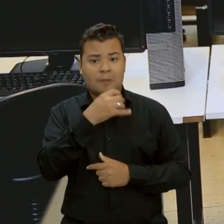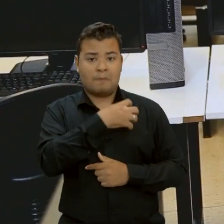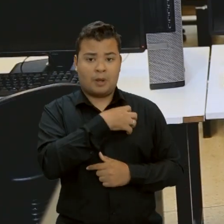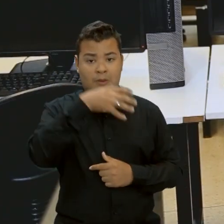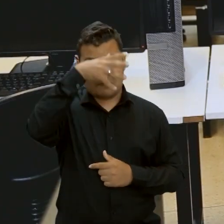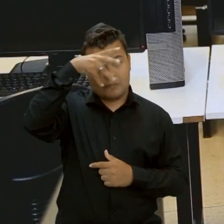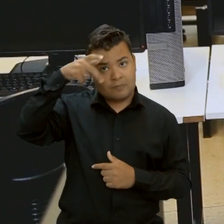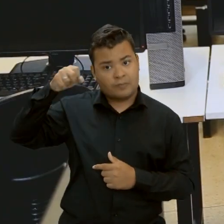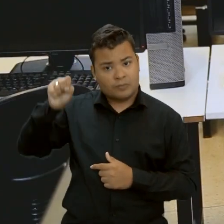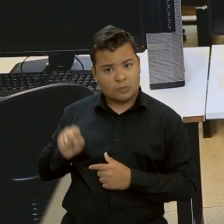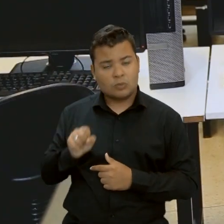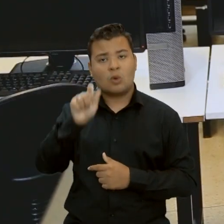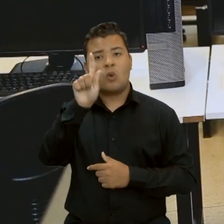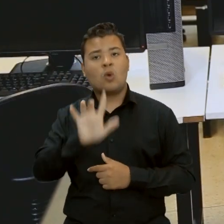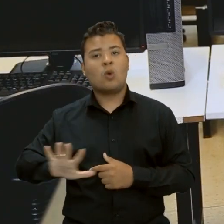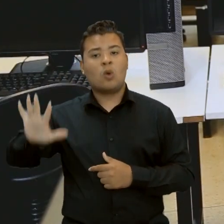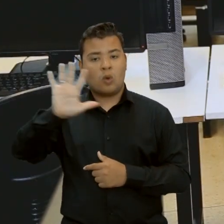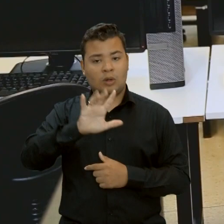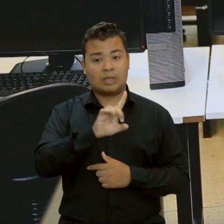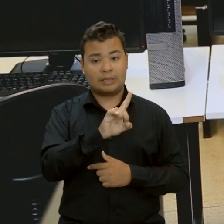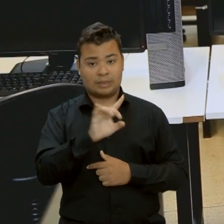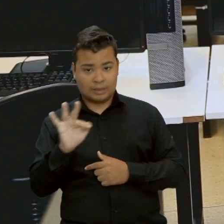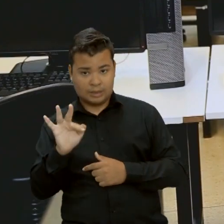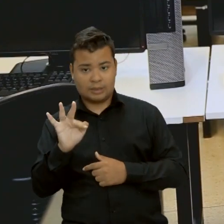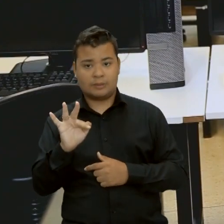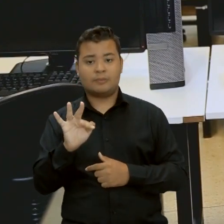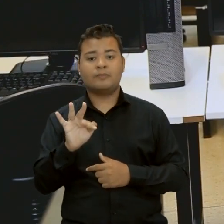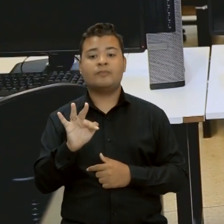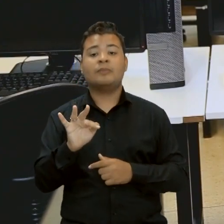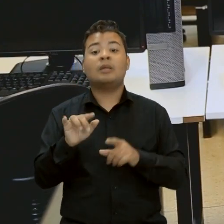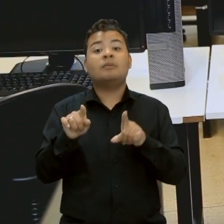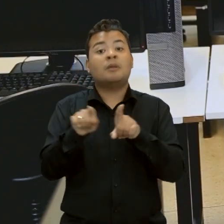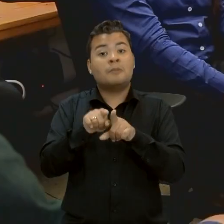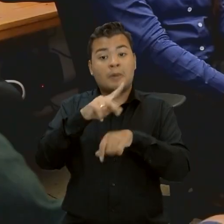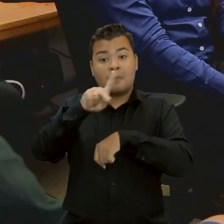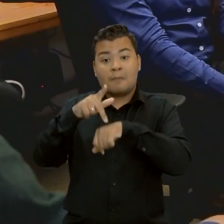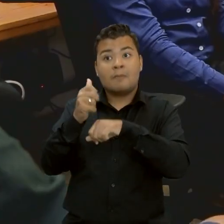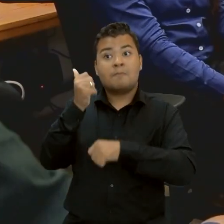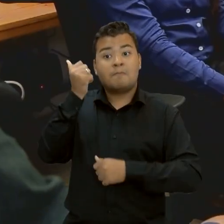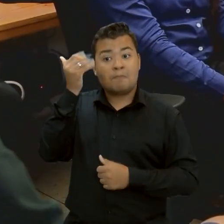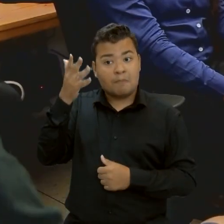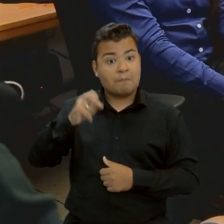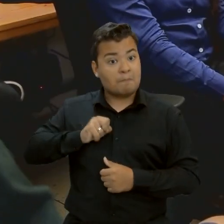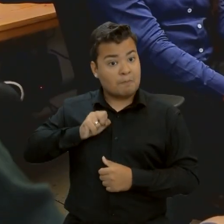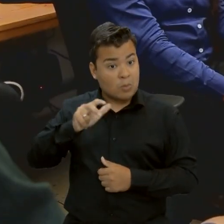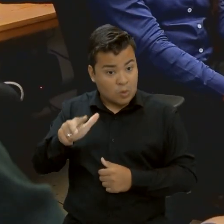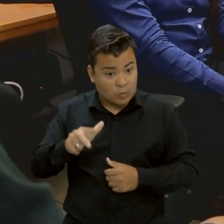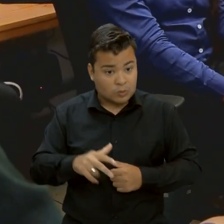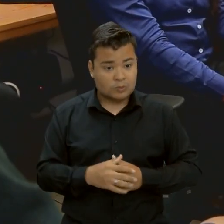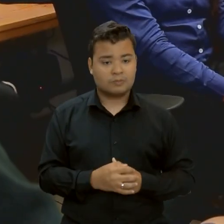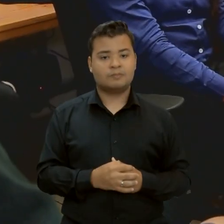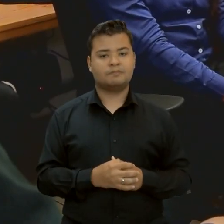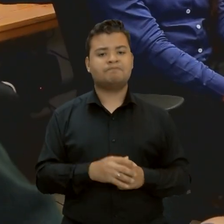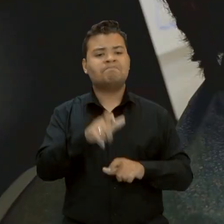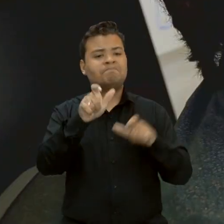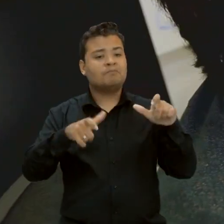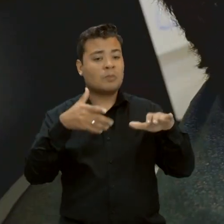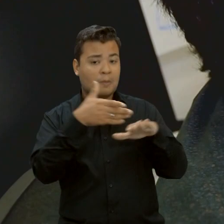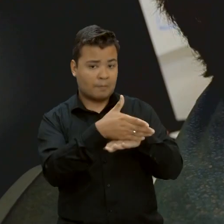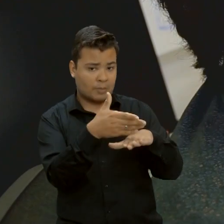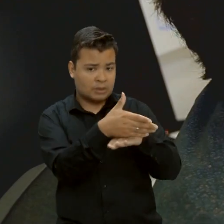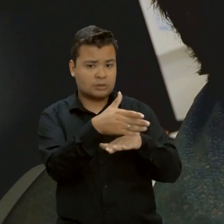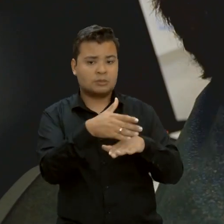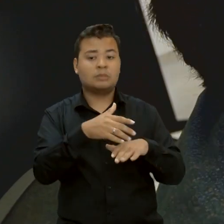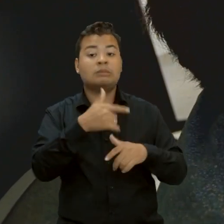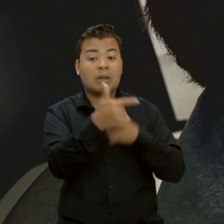Goiás Distrito Federal e até de Portugal participantes do projeto que são da área